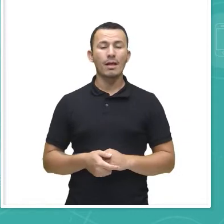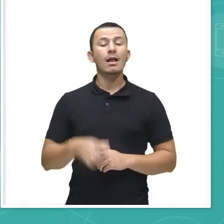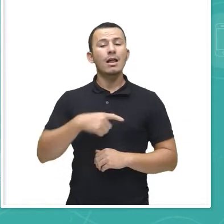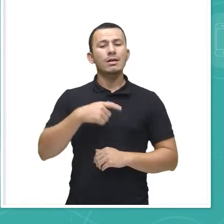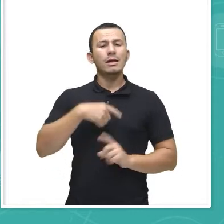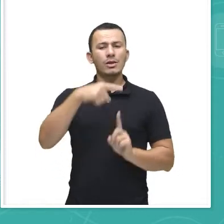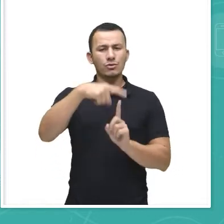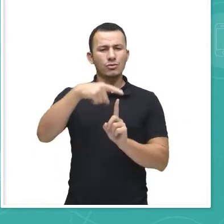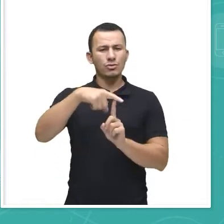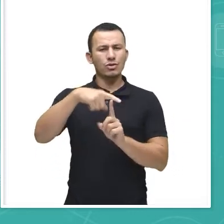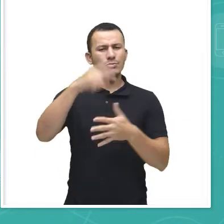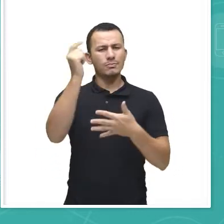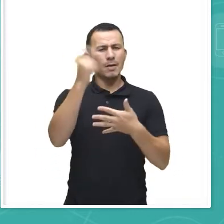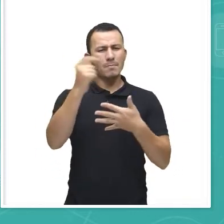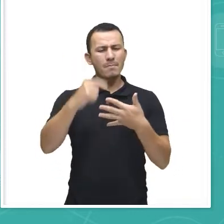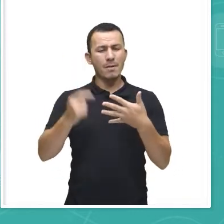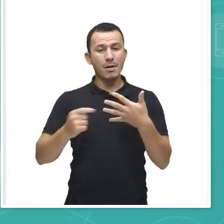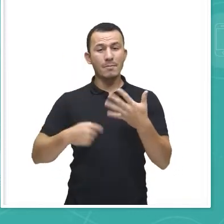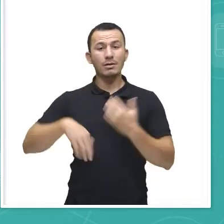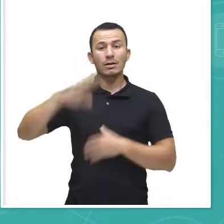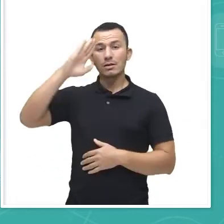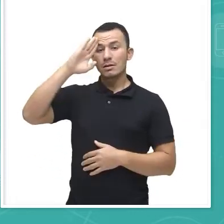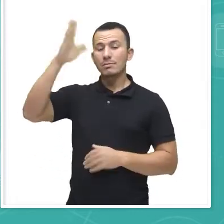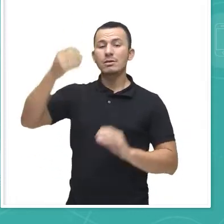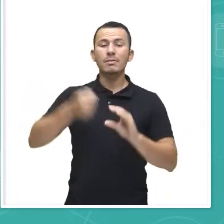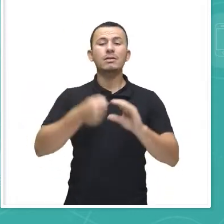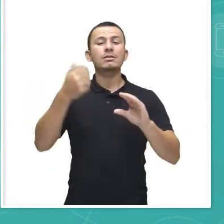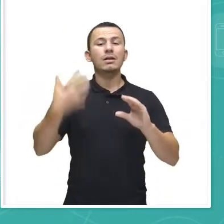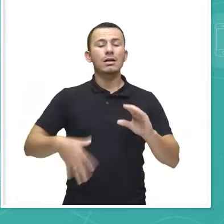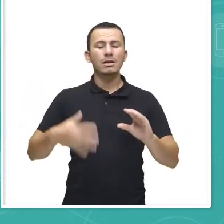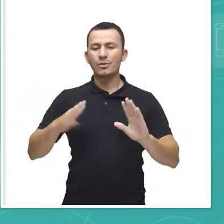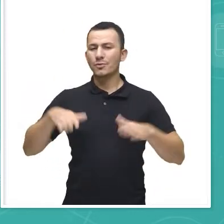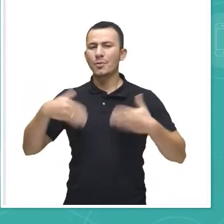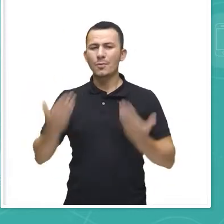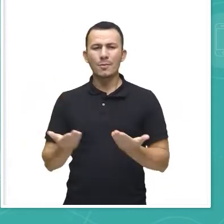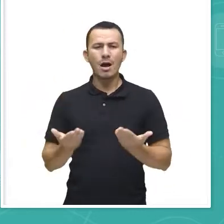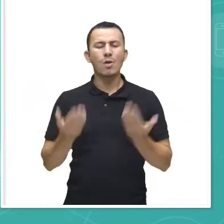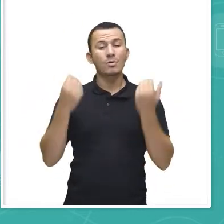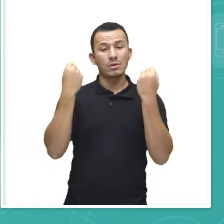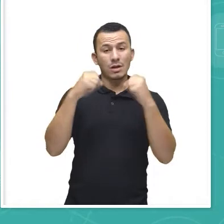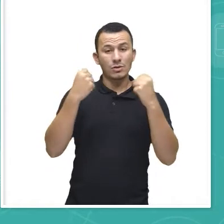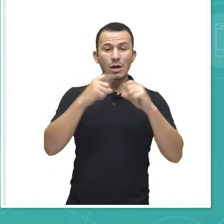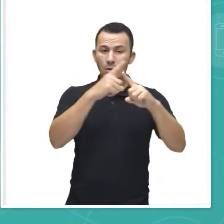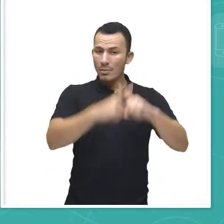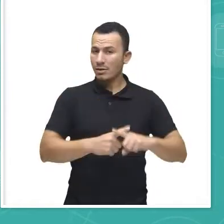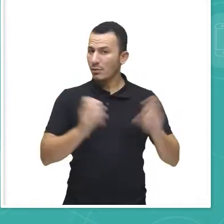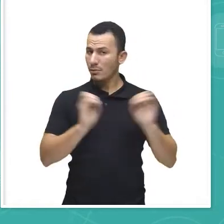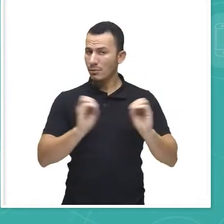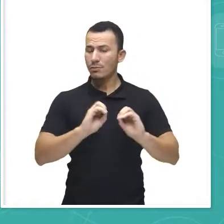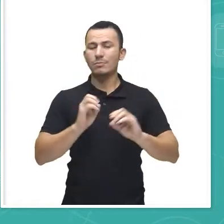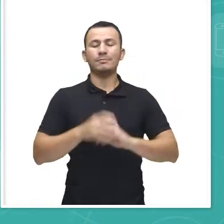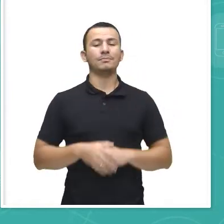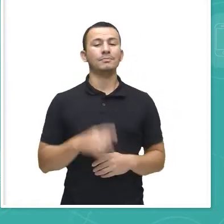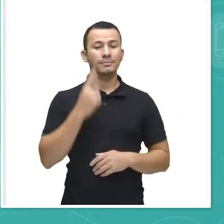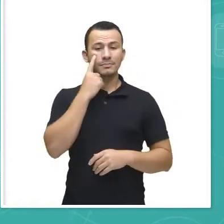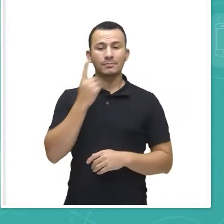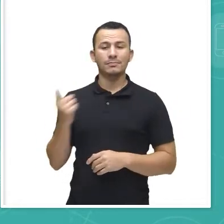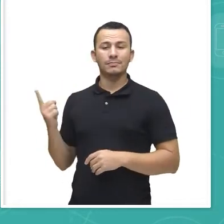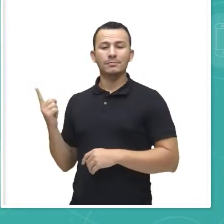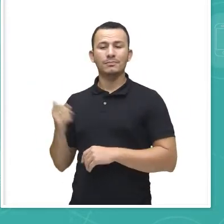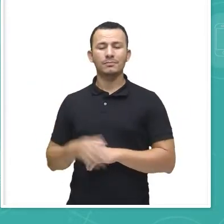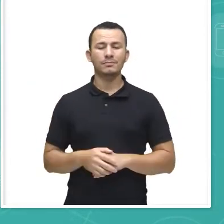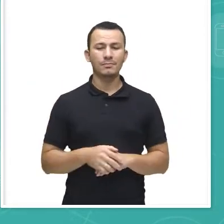uma as principais características dessas ginásticas não competitivas, começando com a